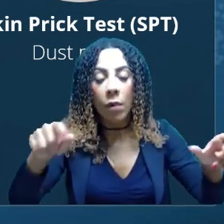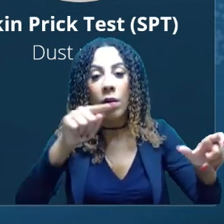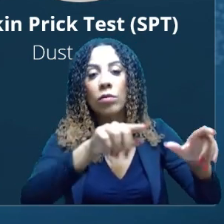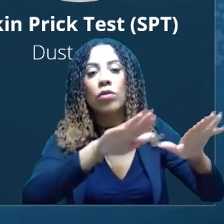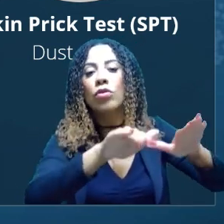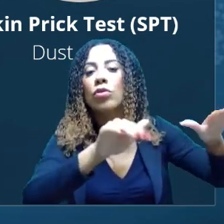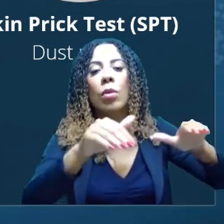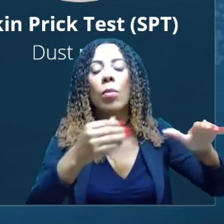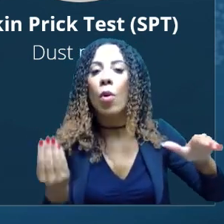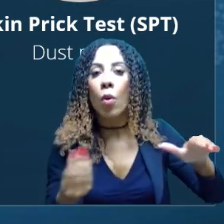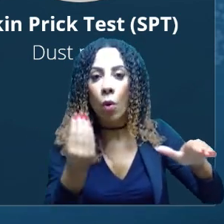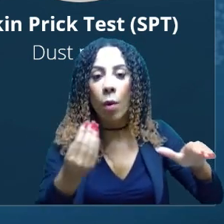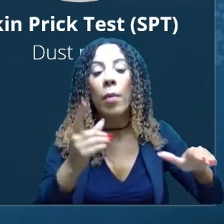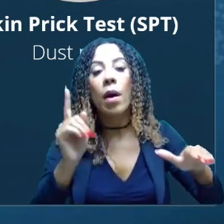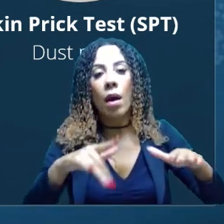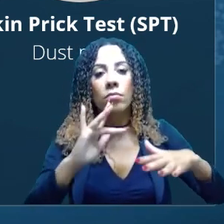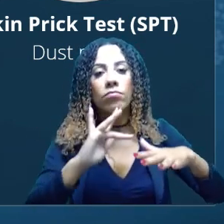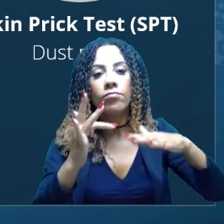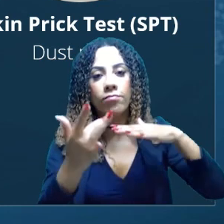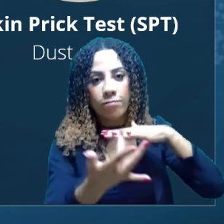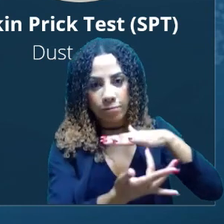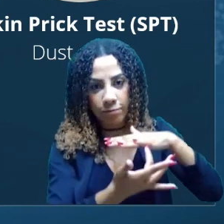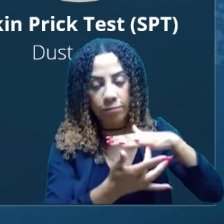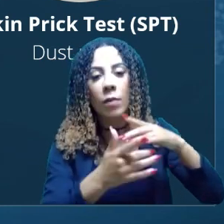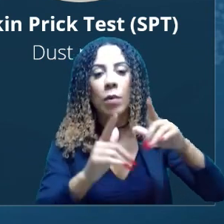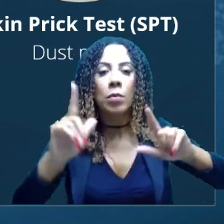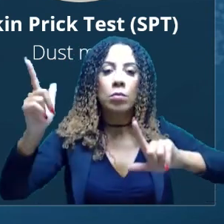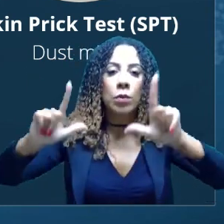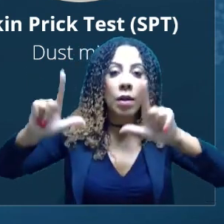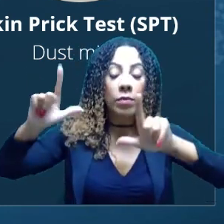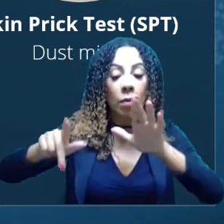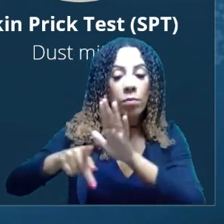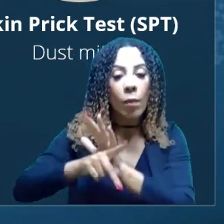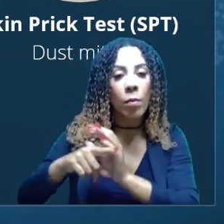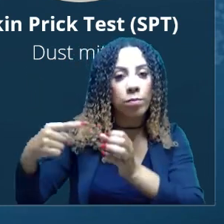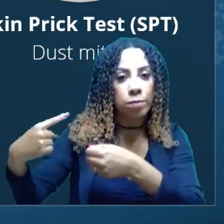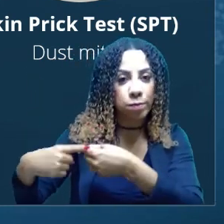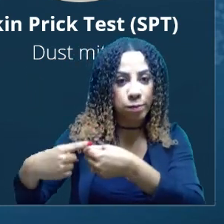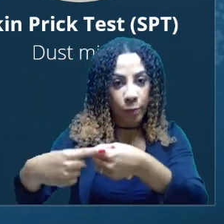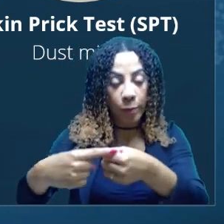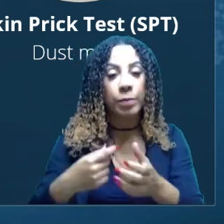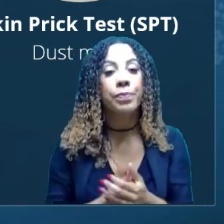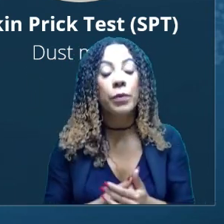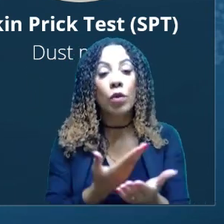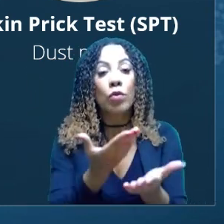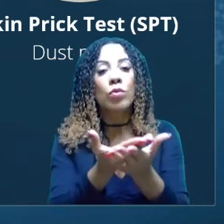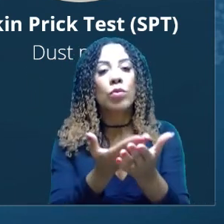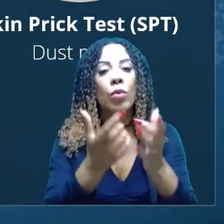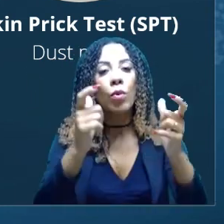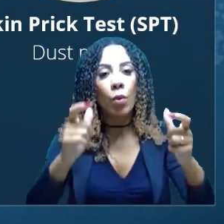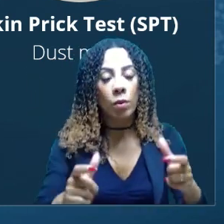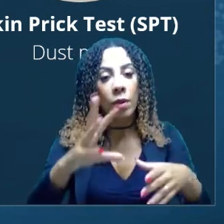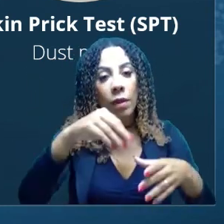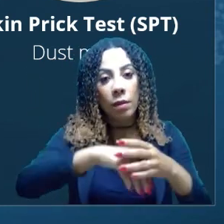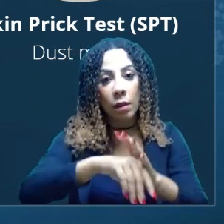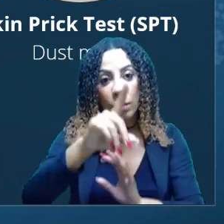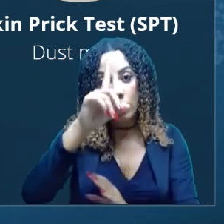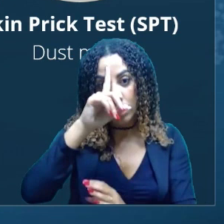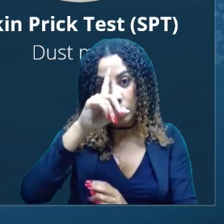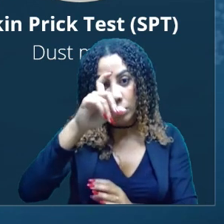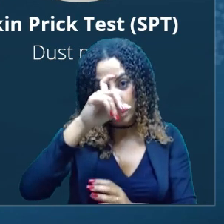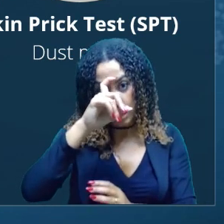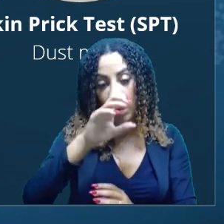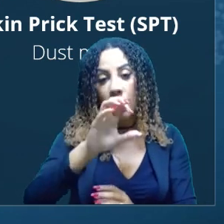mídias sociais e mídias televisivas locais. O local do estudo foi realizado no ambulatório do Hospital das Clínicas